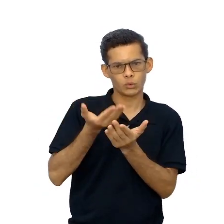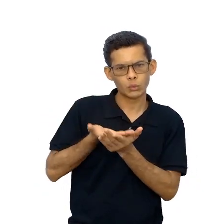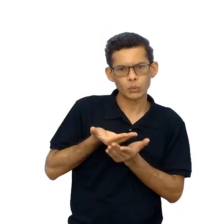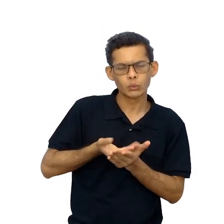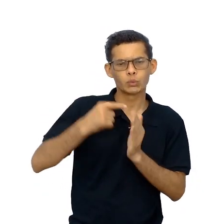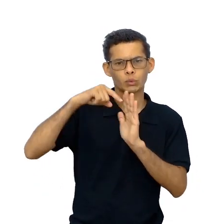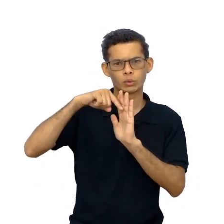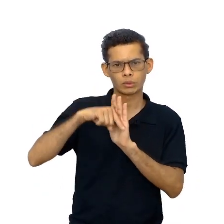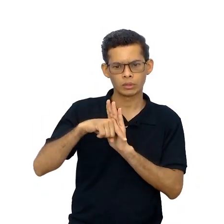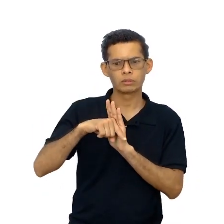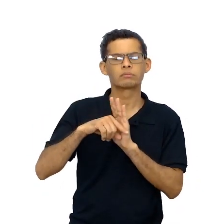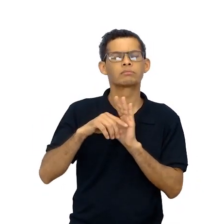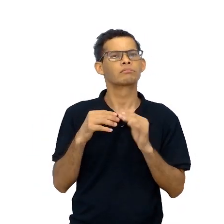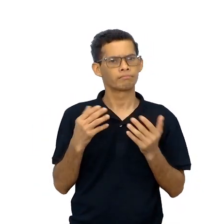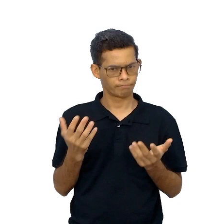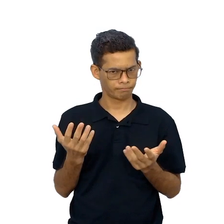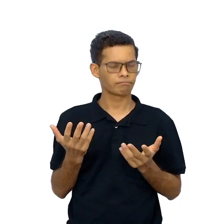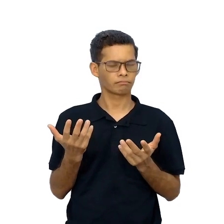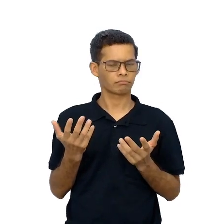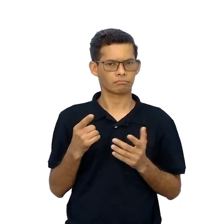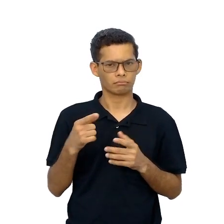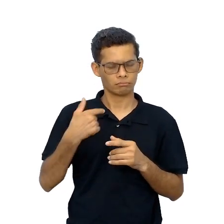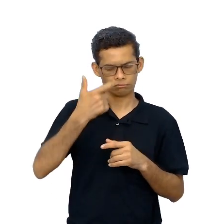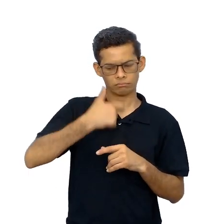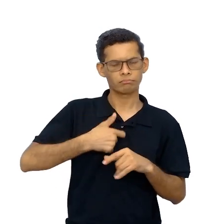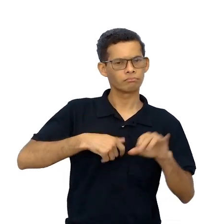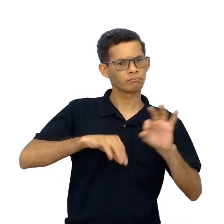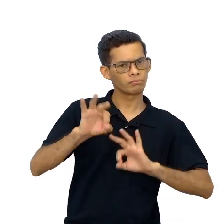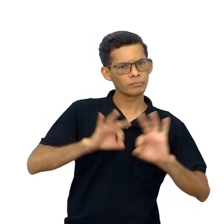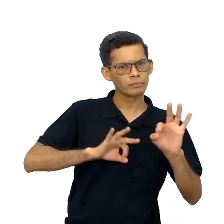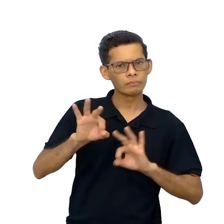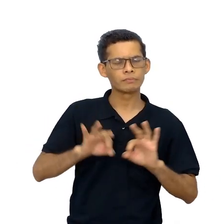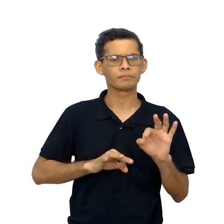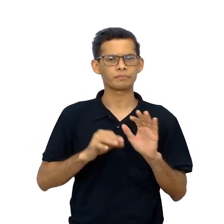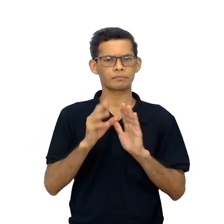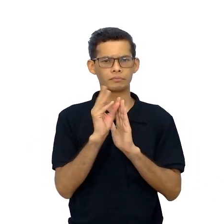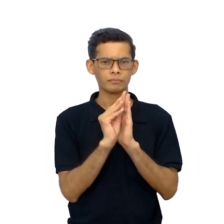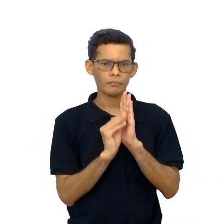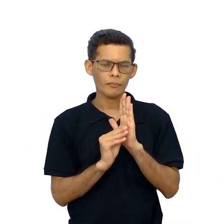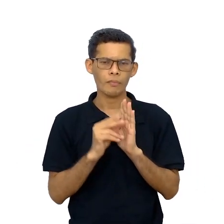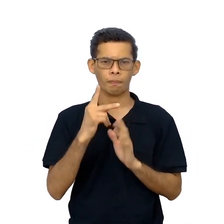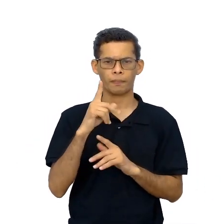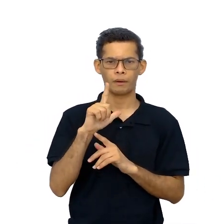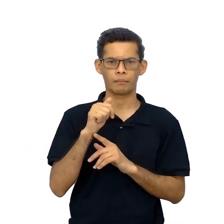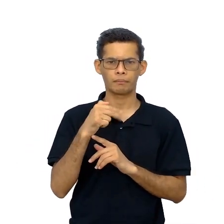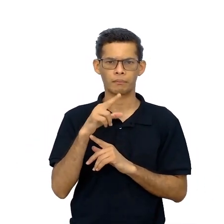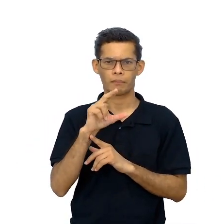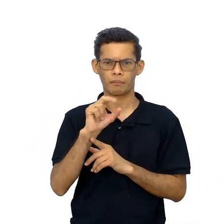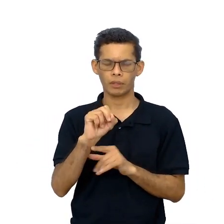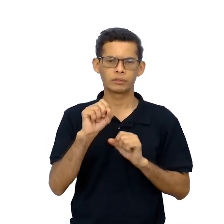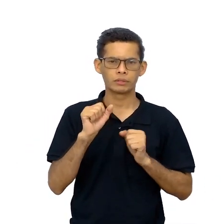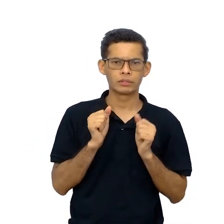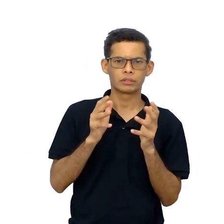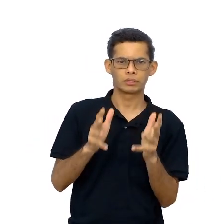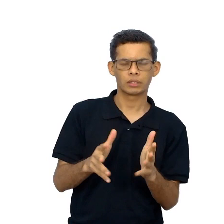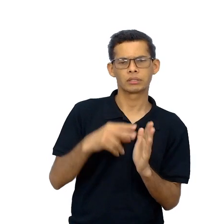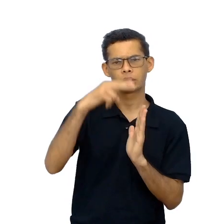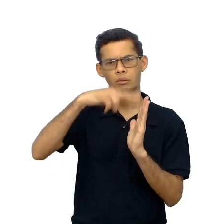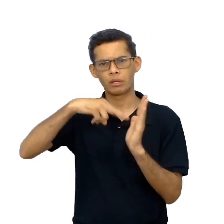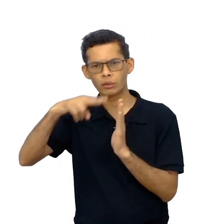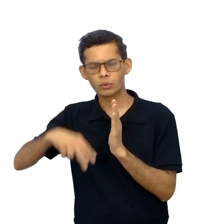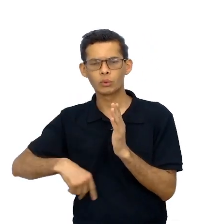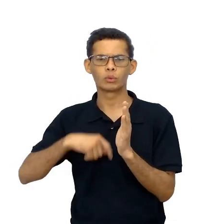e eu preciso traçar um plano de ação e intervenção, né, para ações pedagógicas sobre leitura, escrita